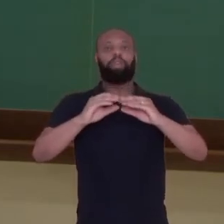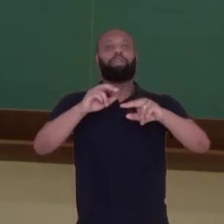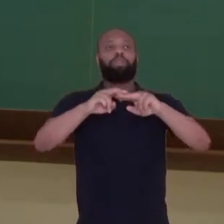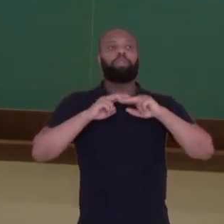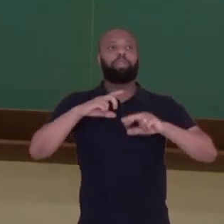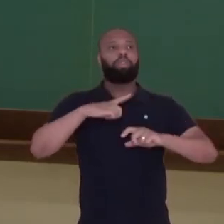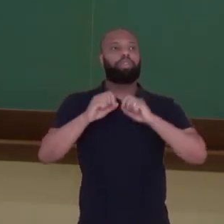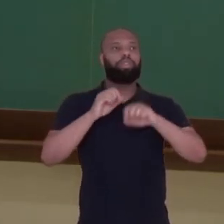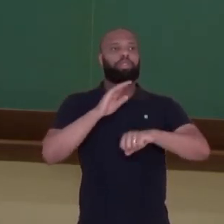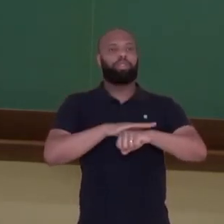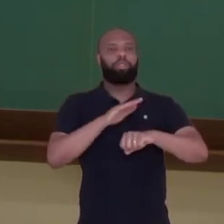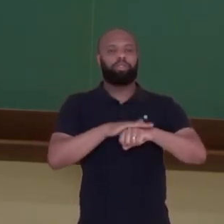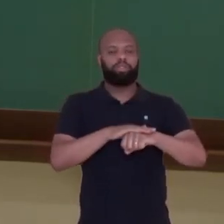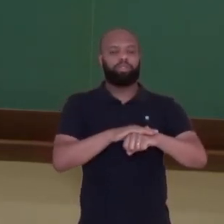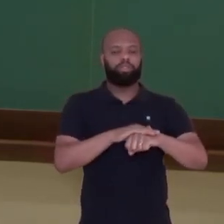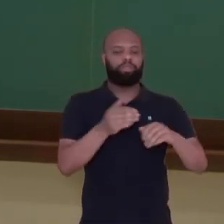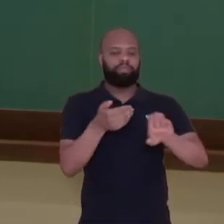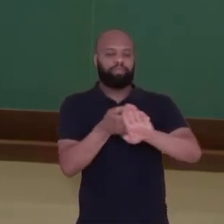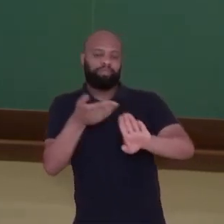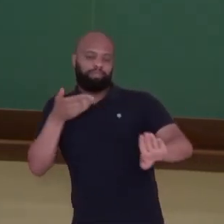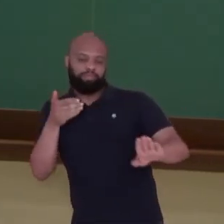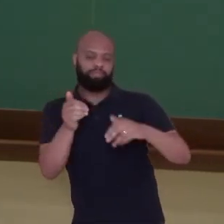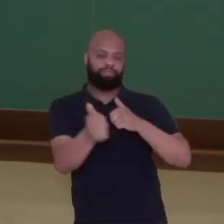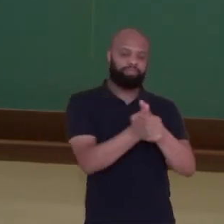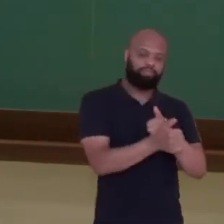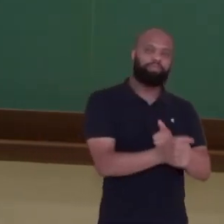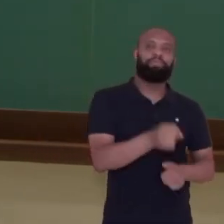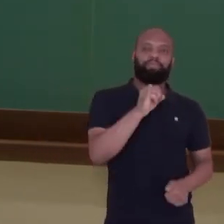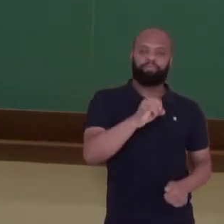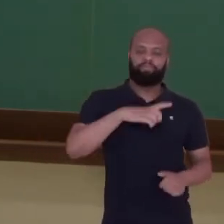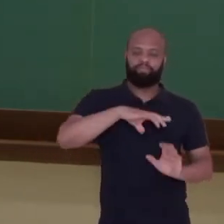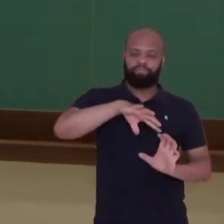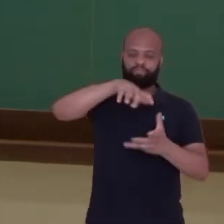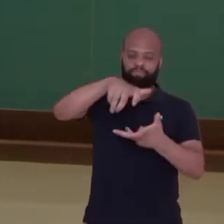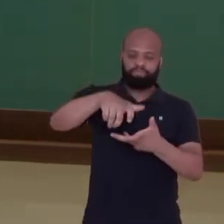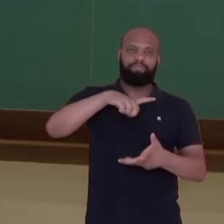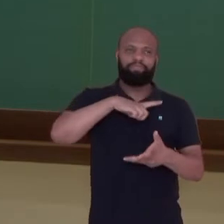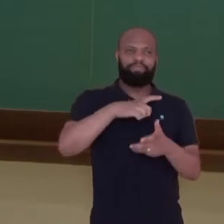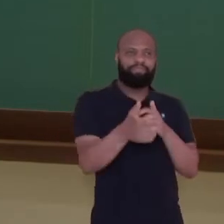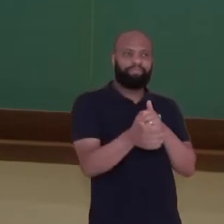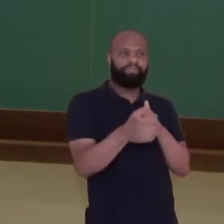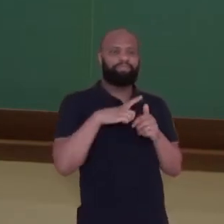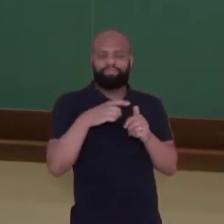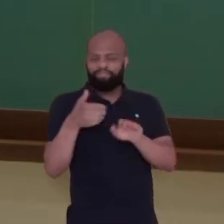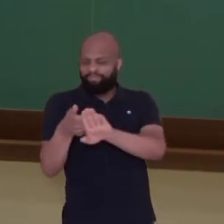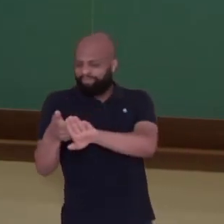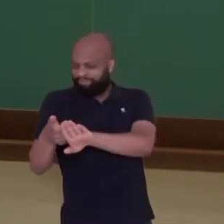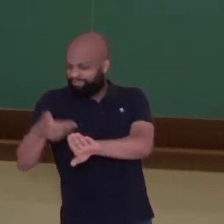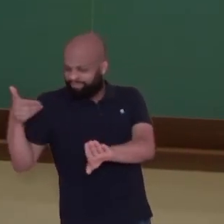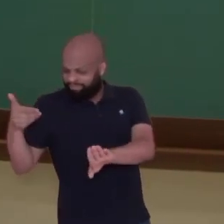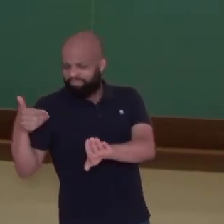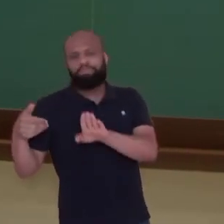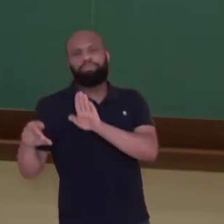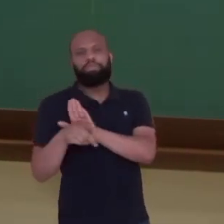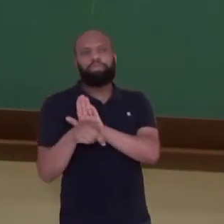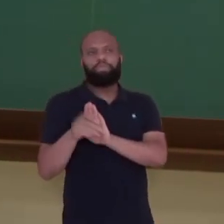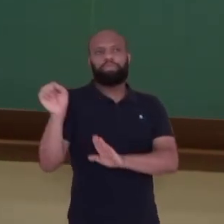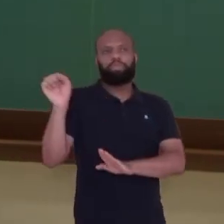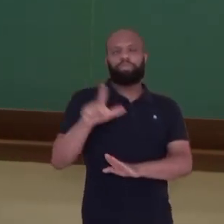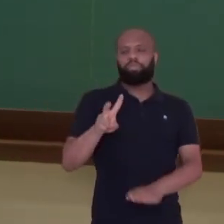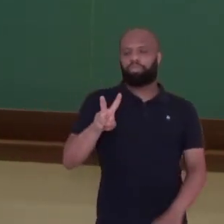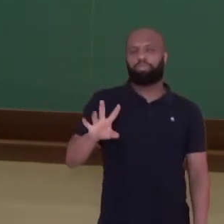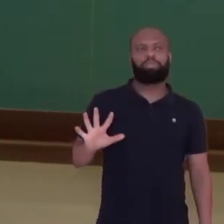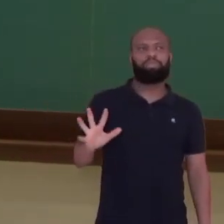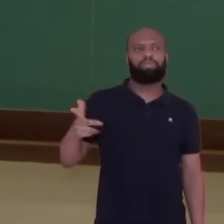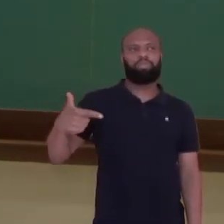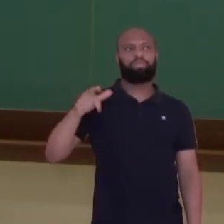afastados e momento mais aproximado. Quando a Terra está bem afastada do Sol, a sua